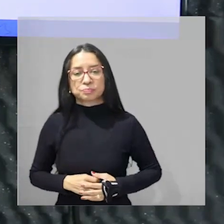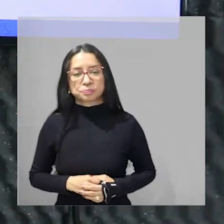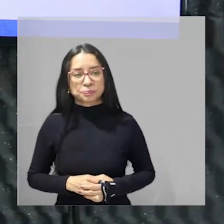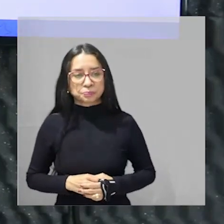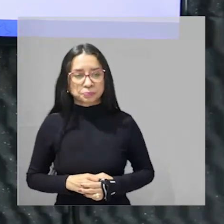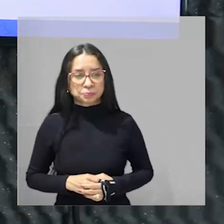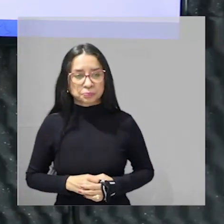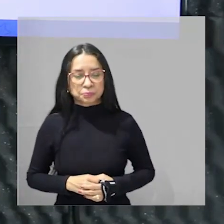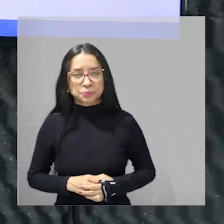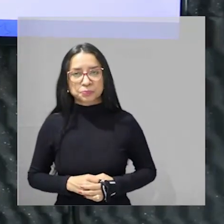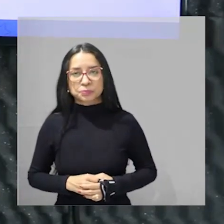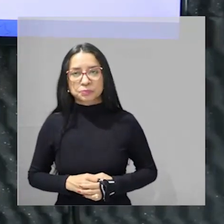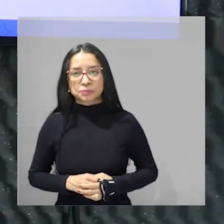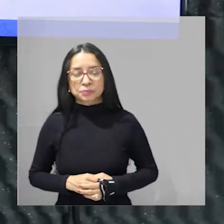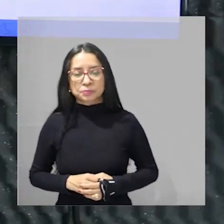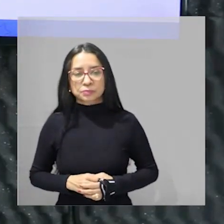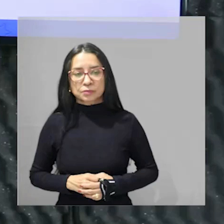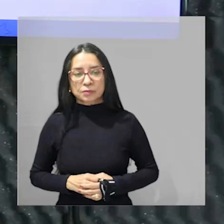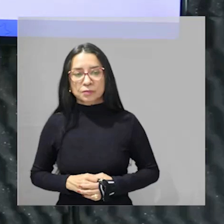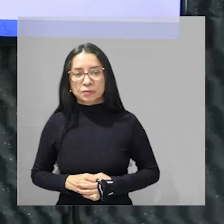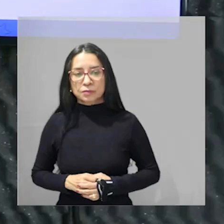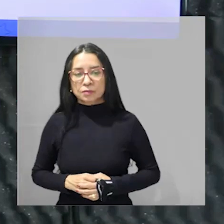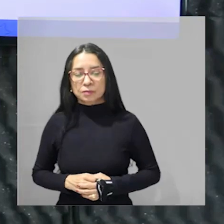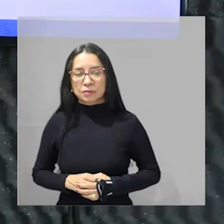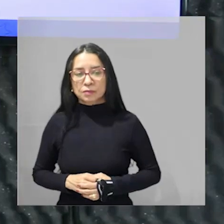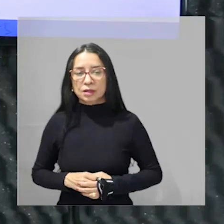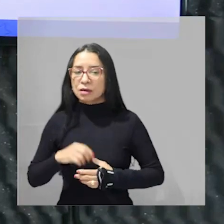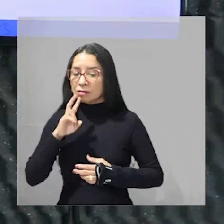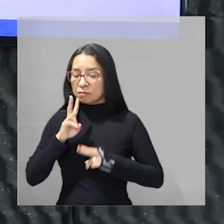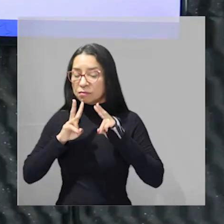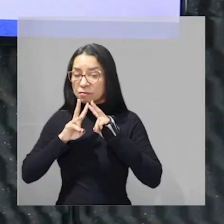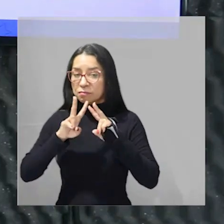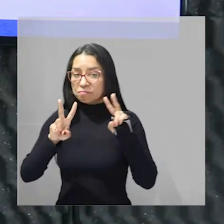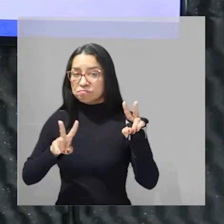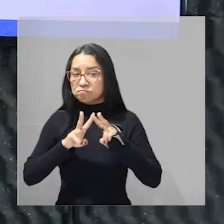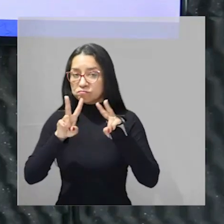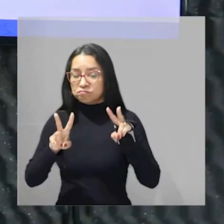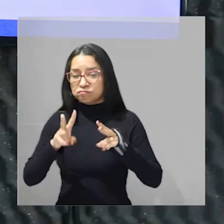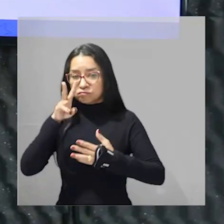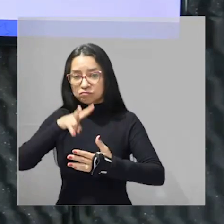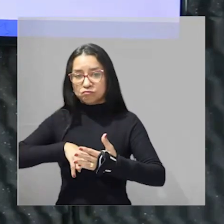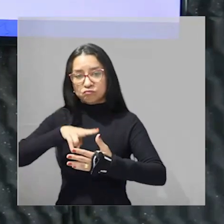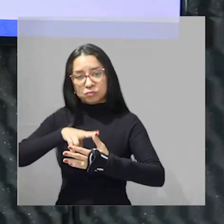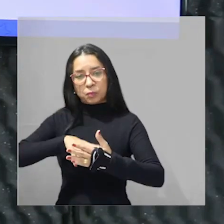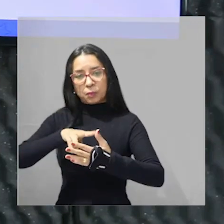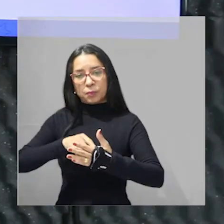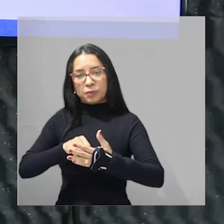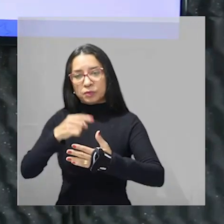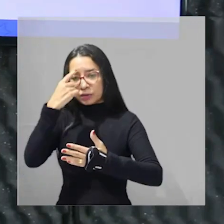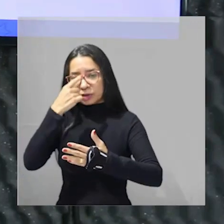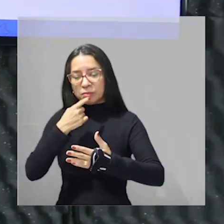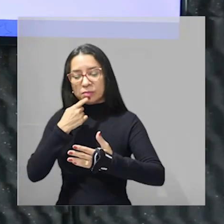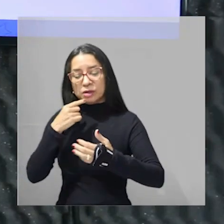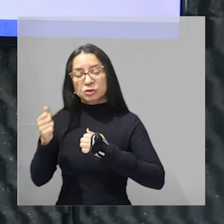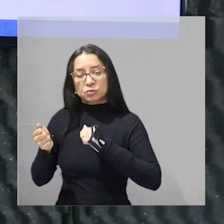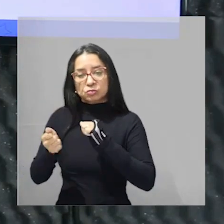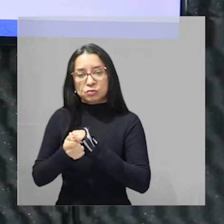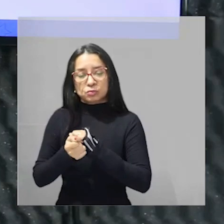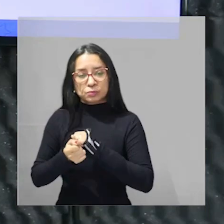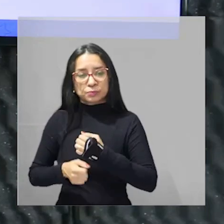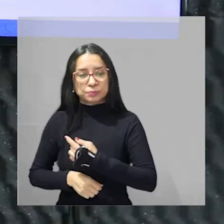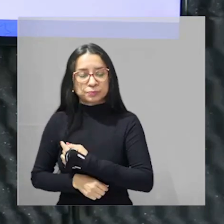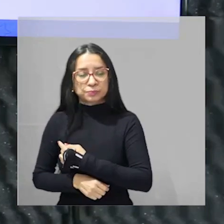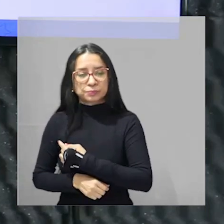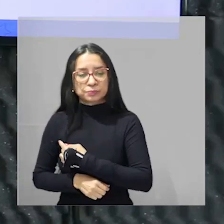seguinte, ó, analise o texto verbal e a imagem que o acompanha. O fator fundamental para a economia globalizada, né,